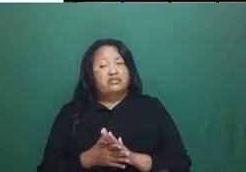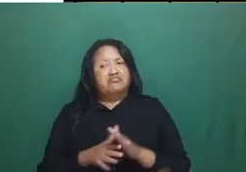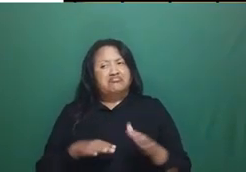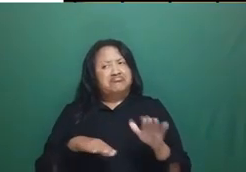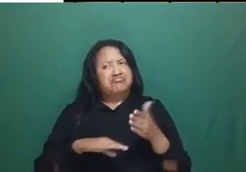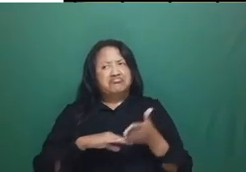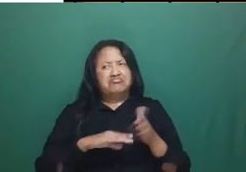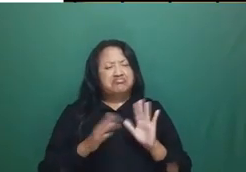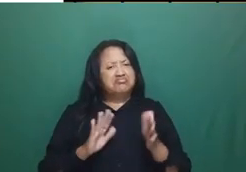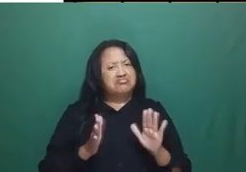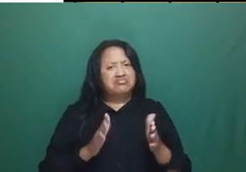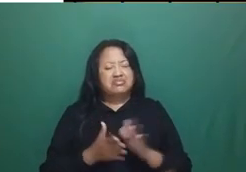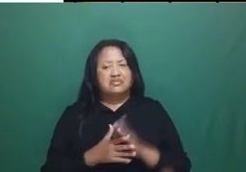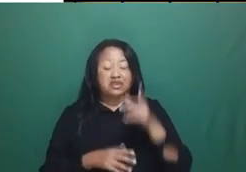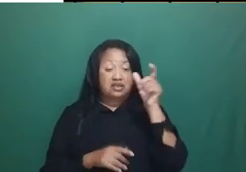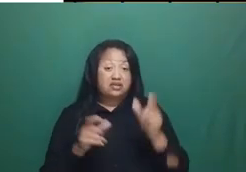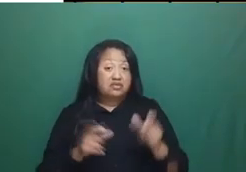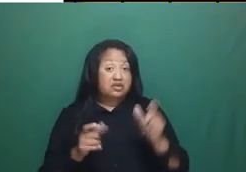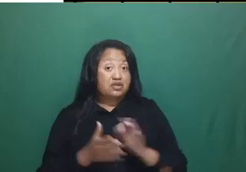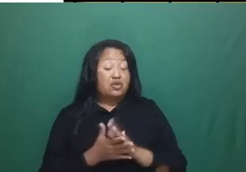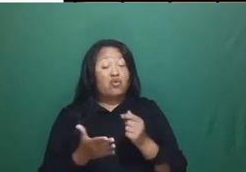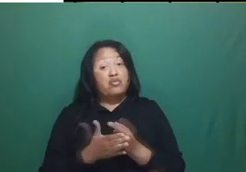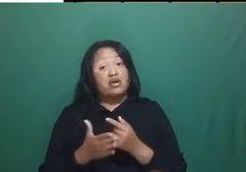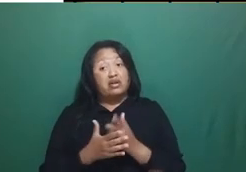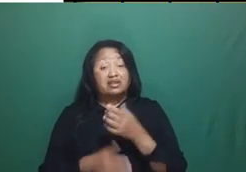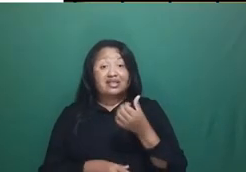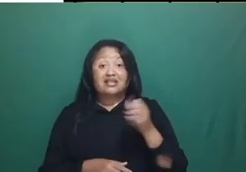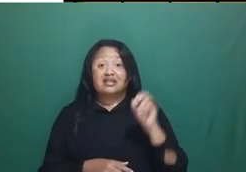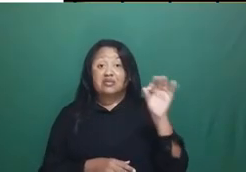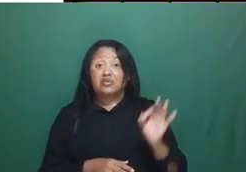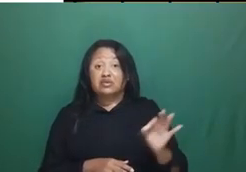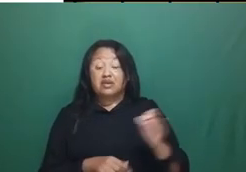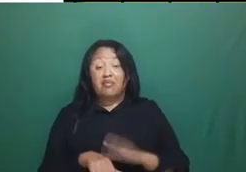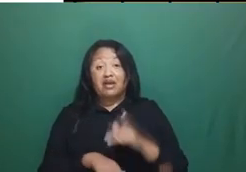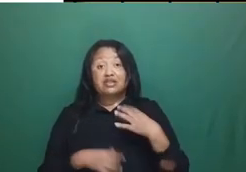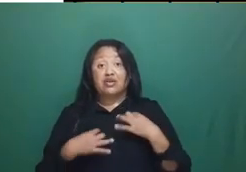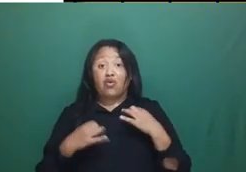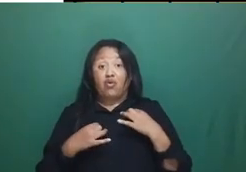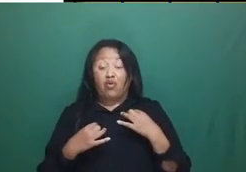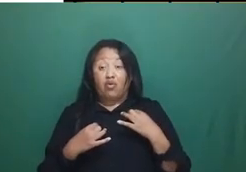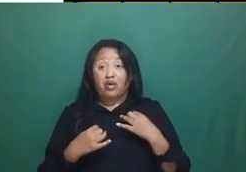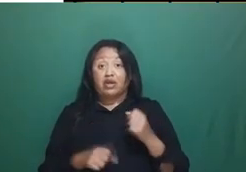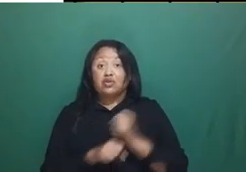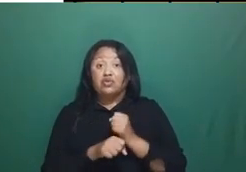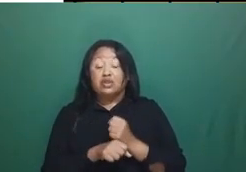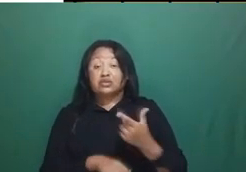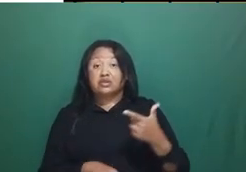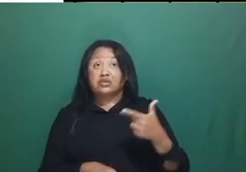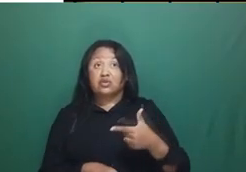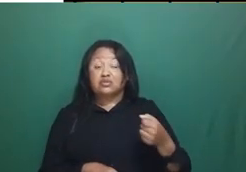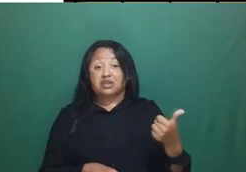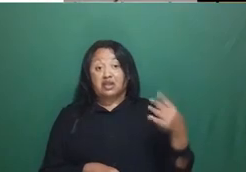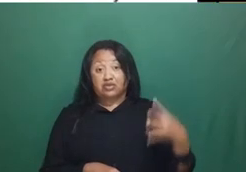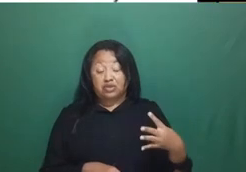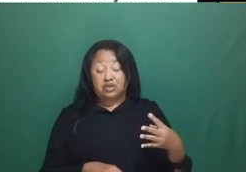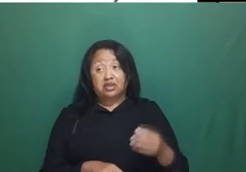média as pessoas render as pessoas compraram 60% mais de roupas lá em 2014 do que